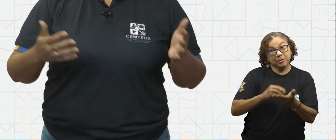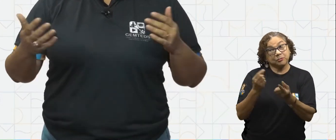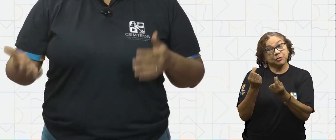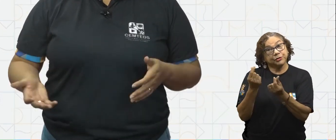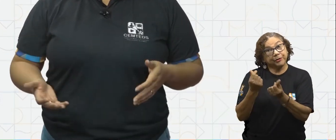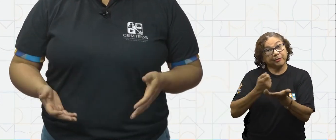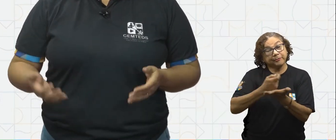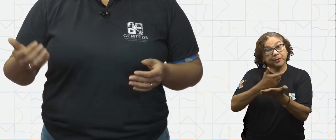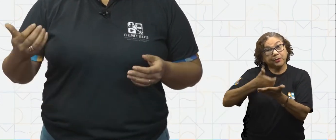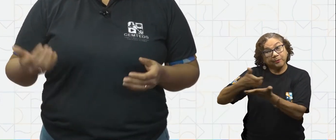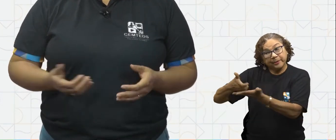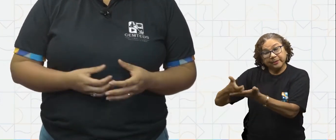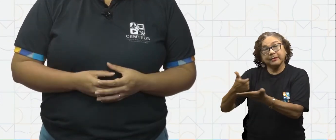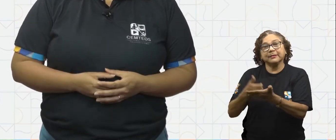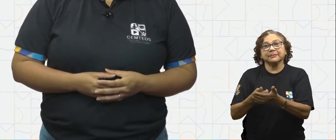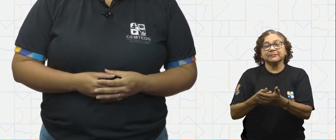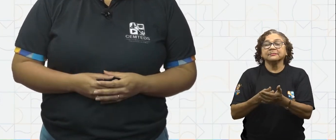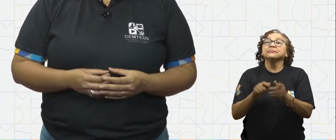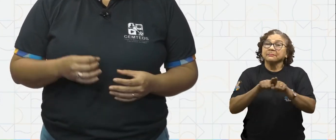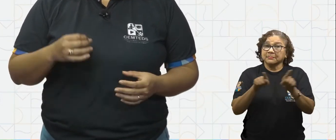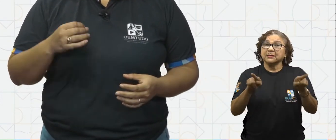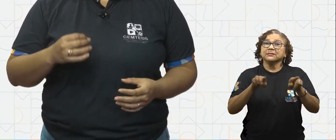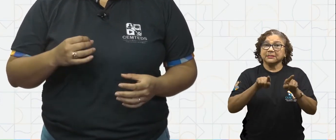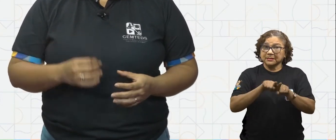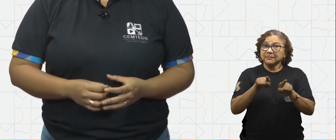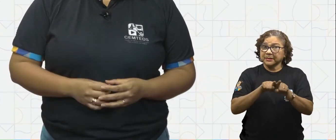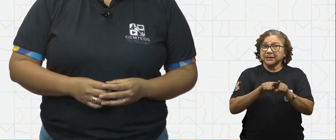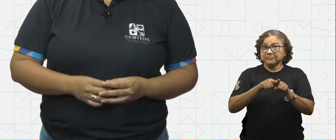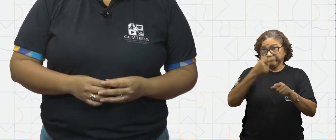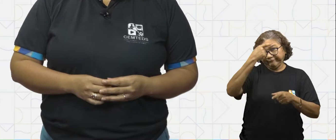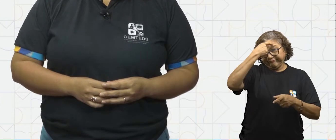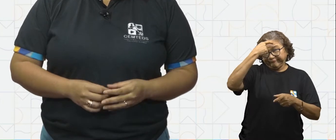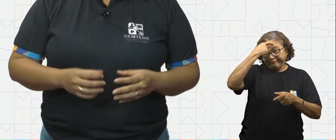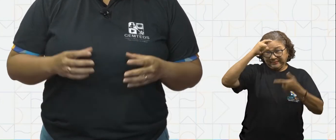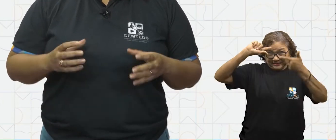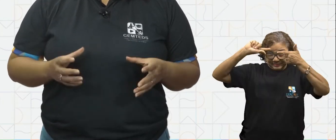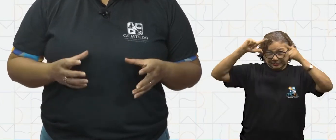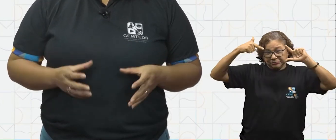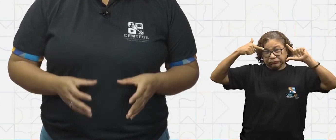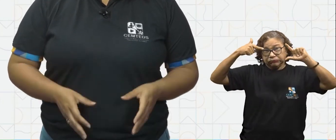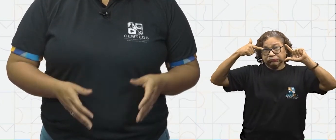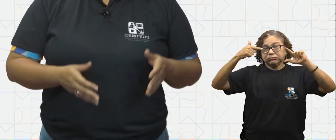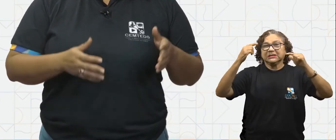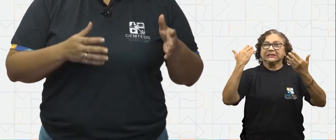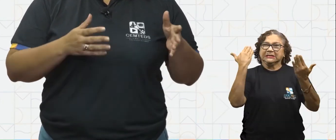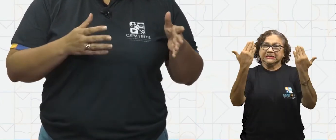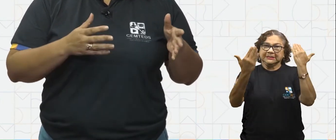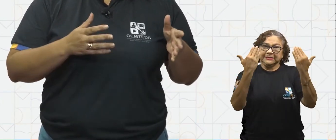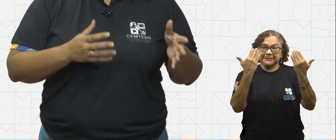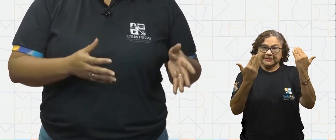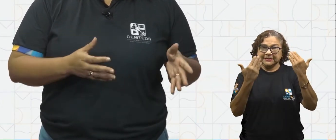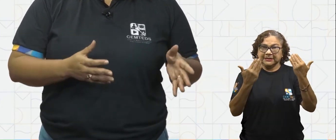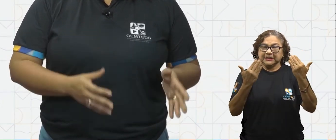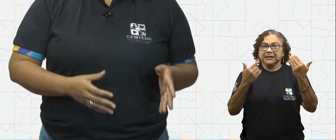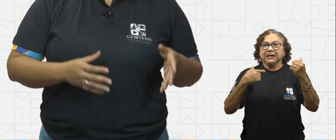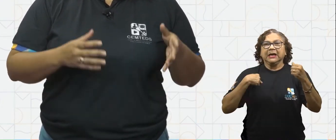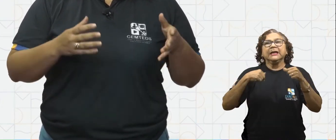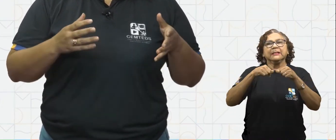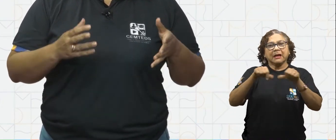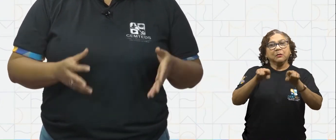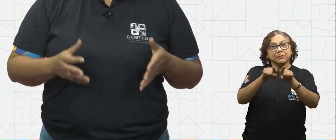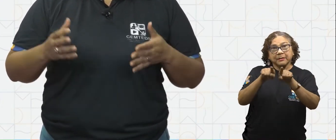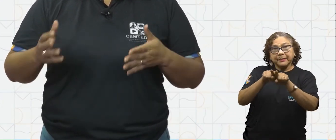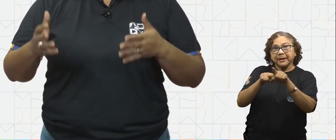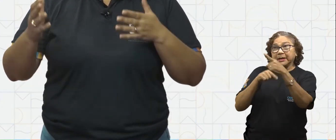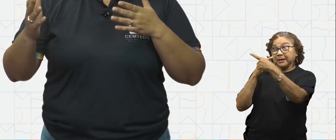financeiros, mas também distúrbios alimentares e psicológicos. Nesse caso, a anorexia